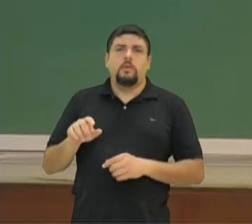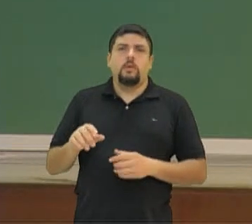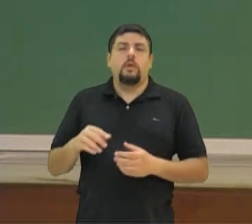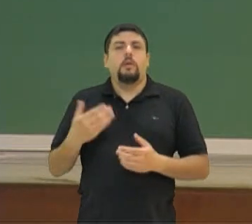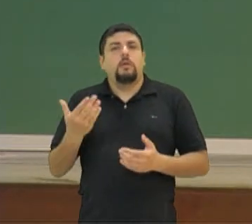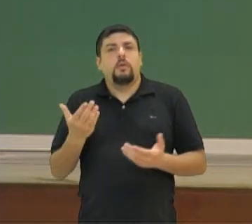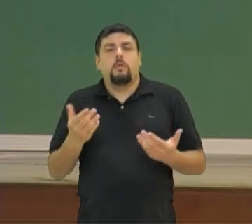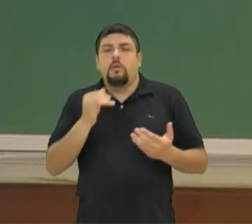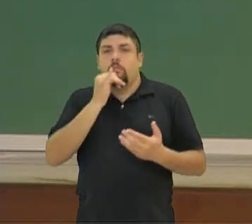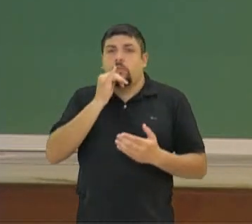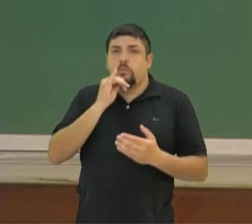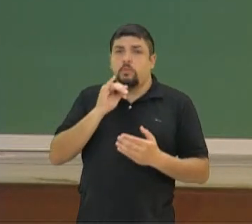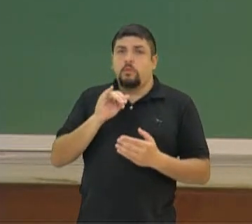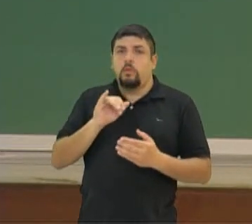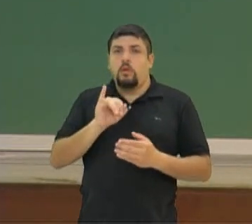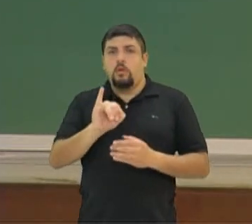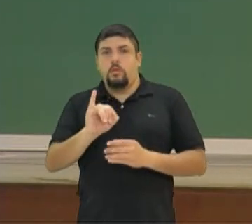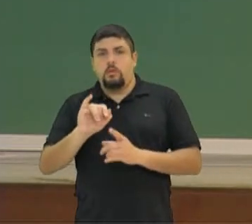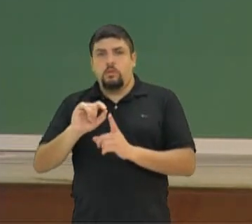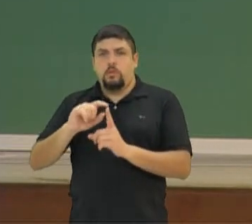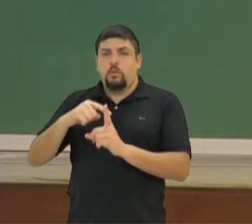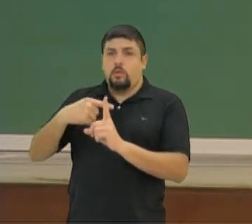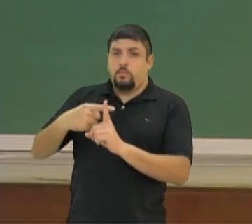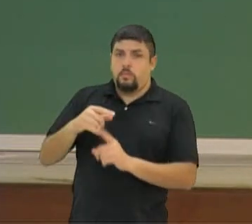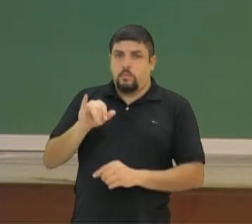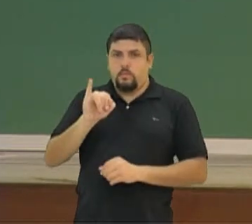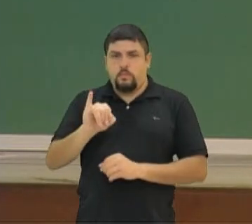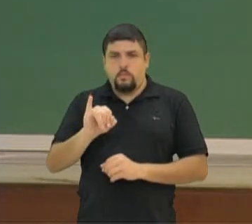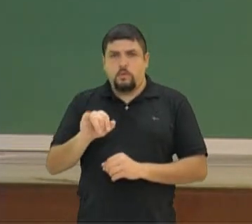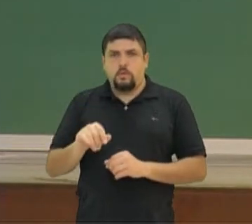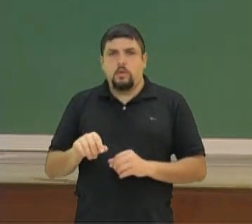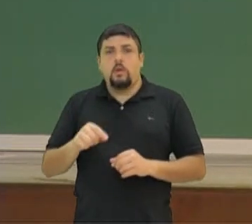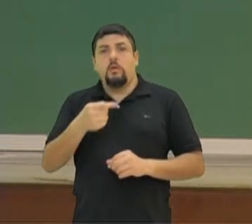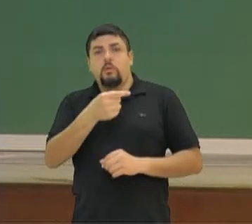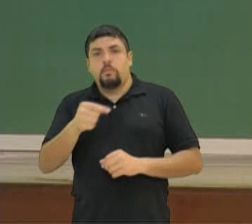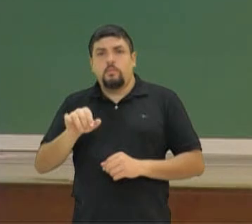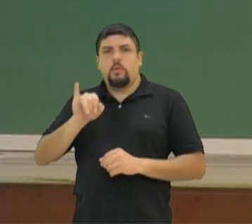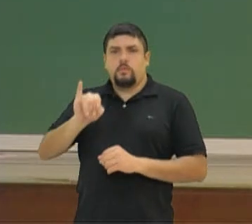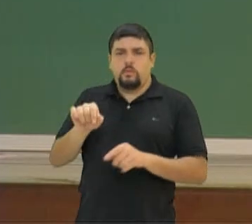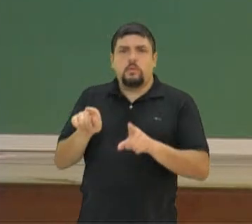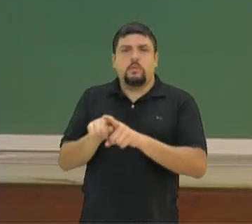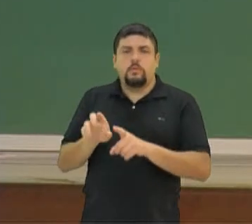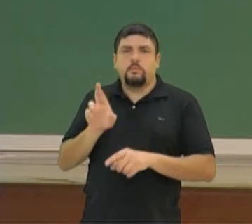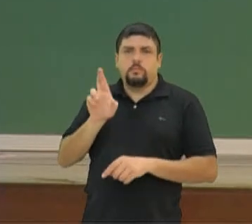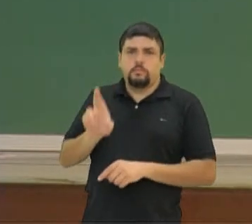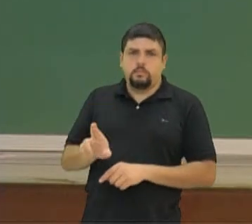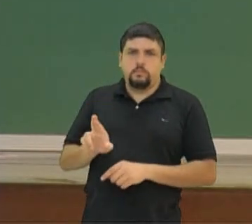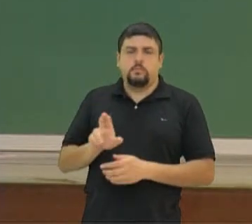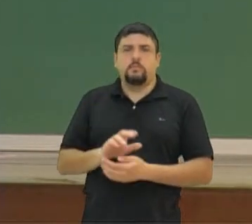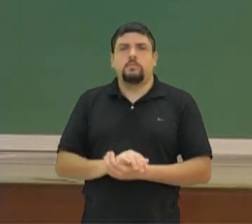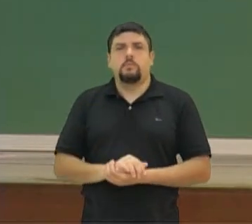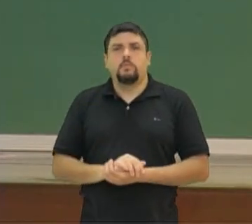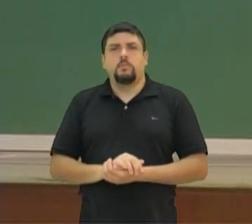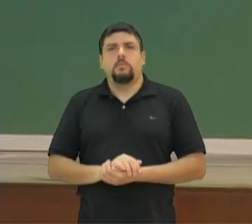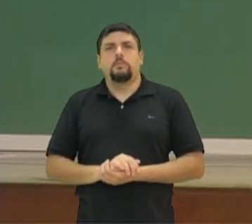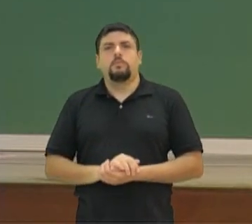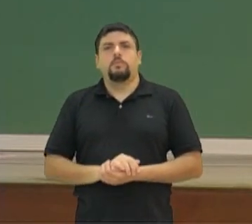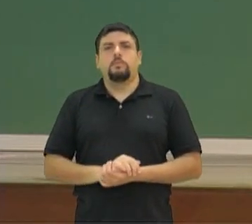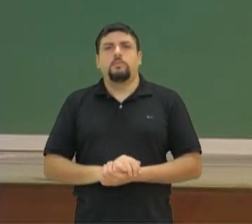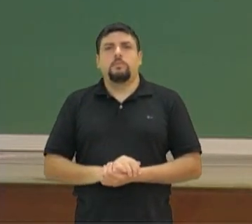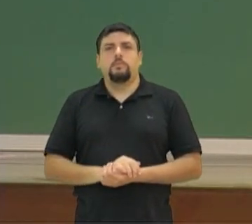i como uma raiz, um menos i também será uma raiz desse polinômio, ou dessa equação